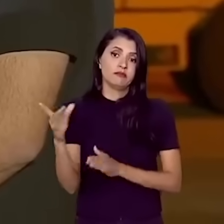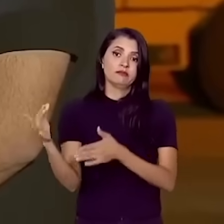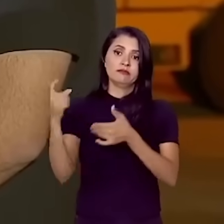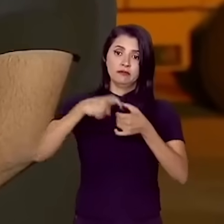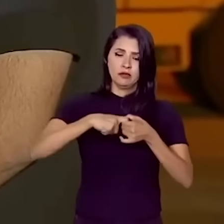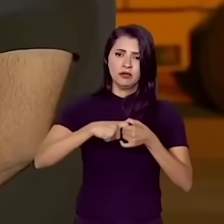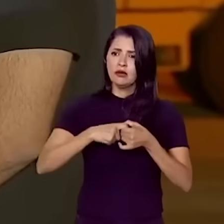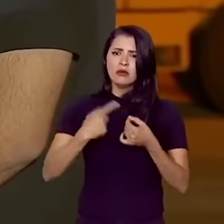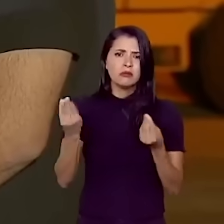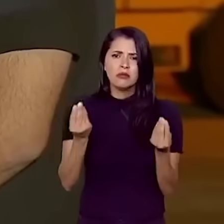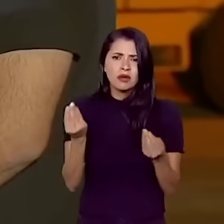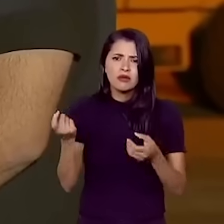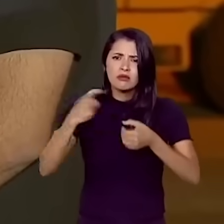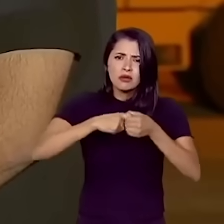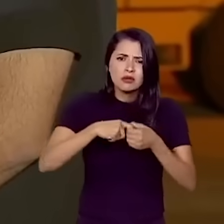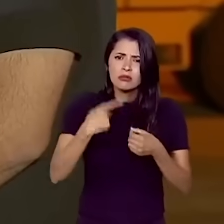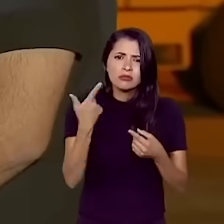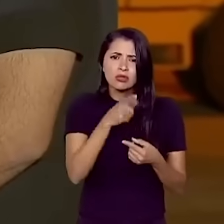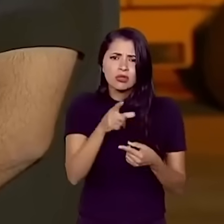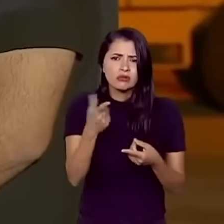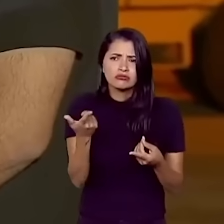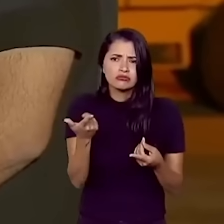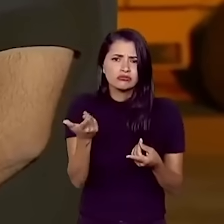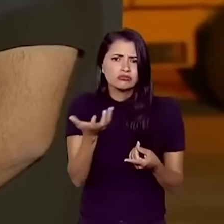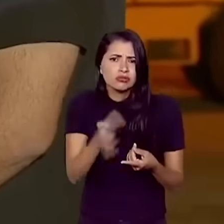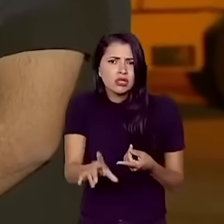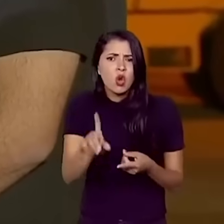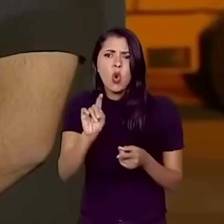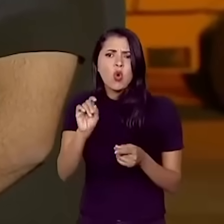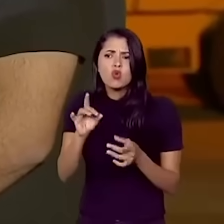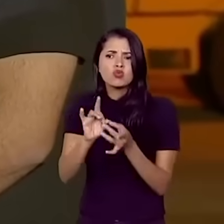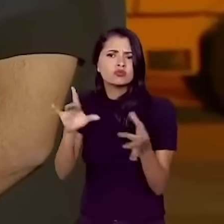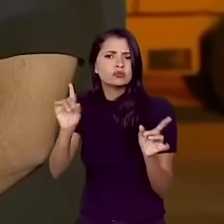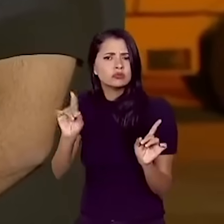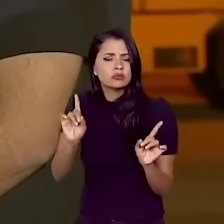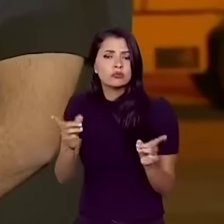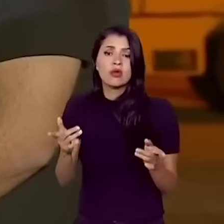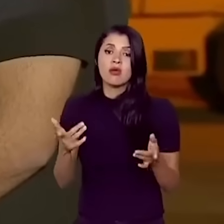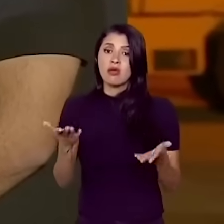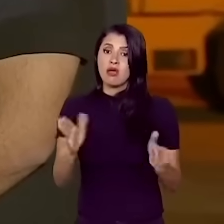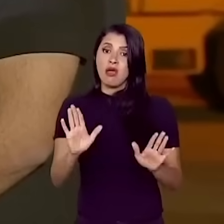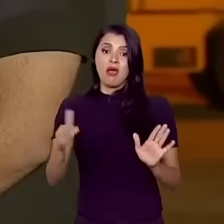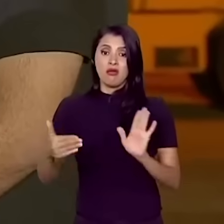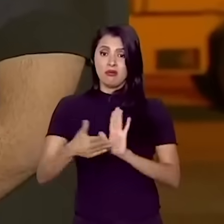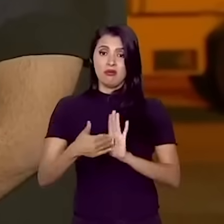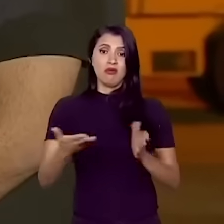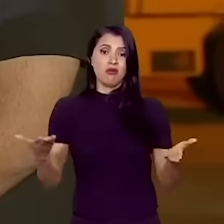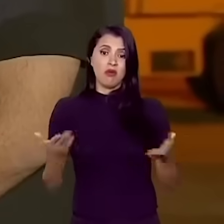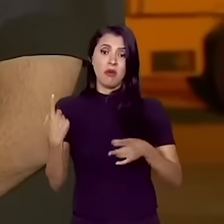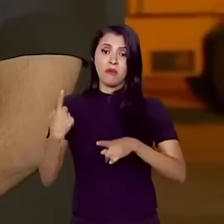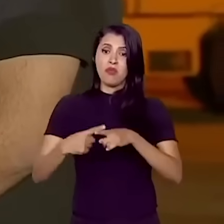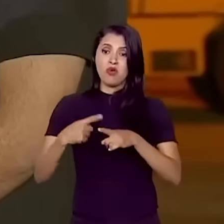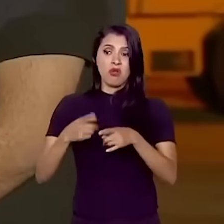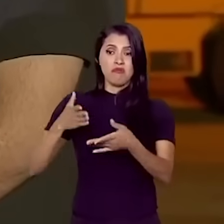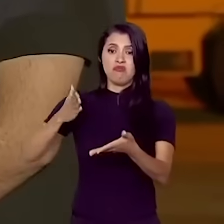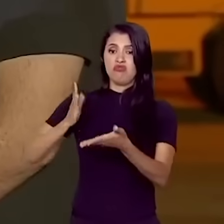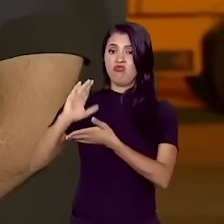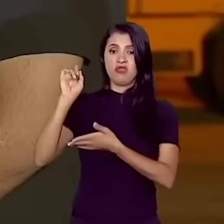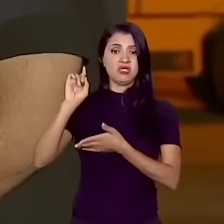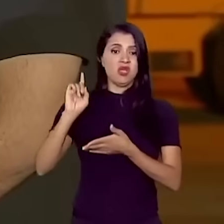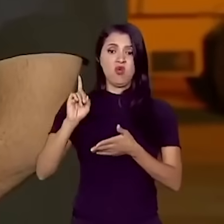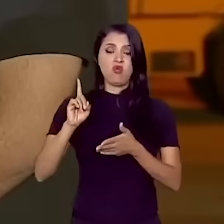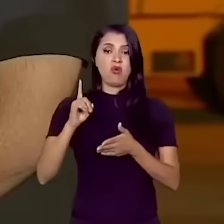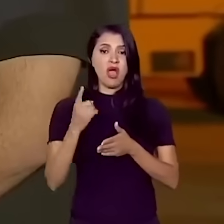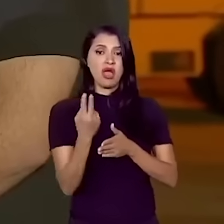Mas elas não vieram porque não quiseram ou porque não deixaram? Não. Até agora, ela não veio por causa da aprovação da